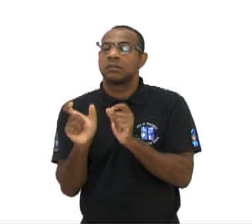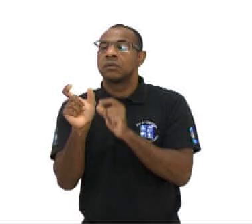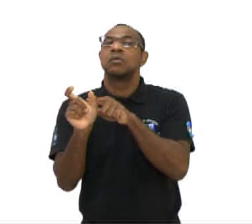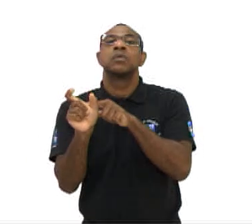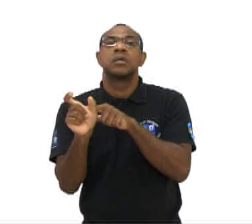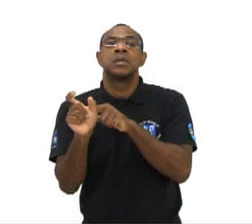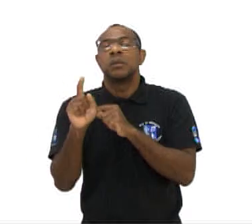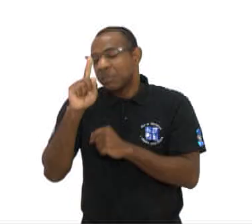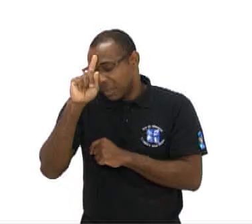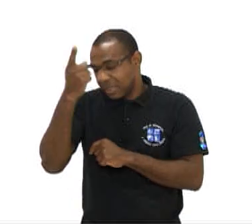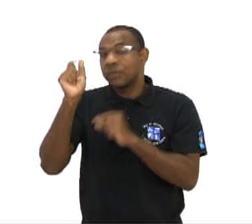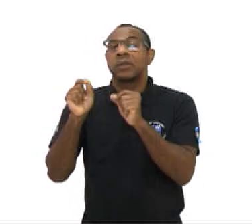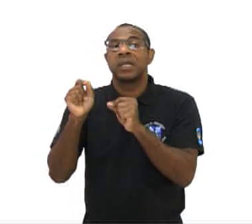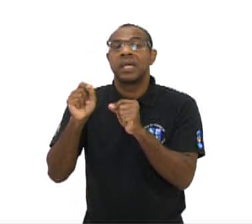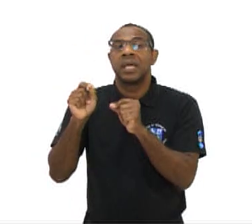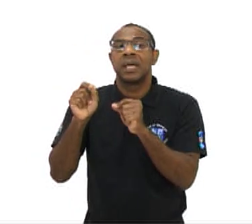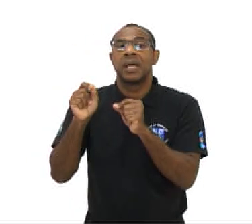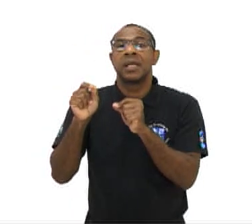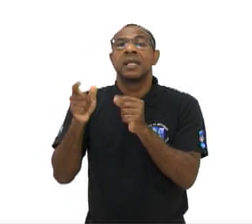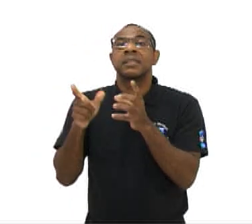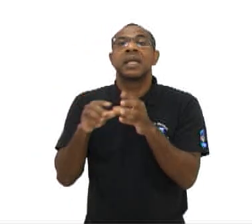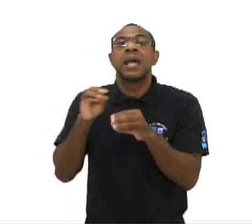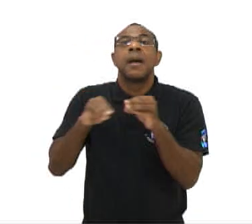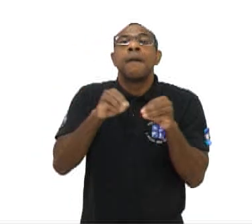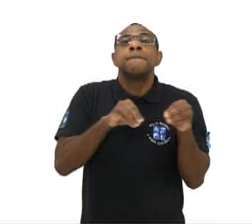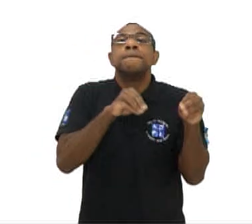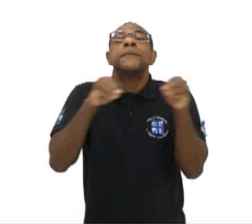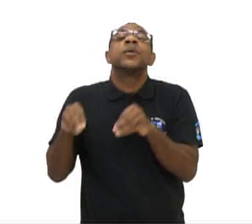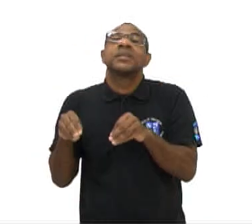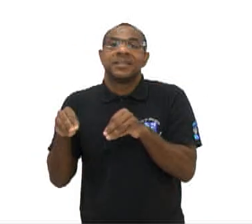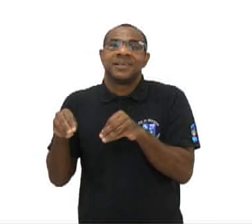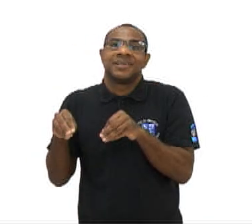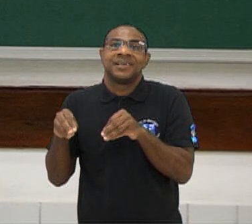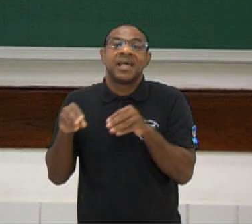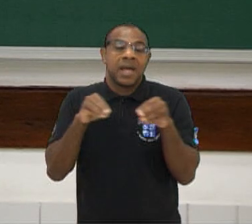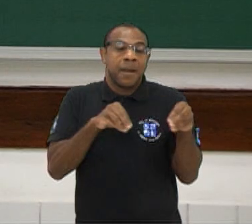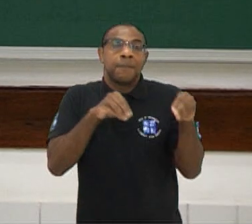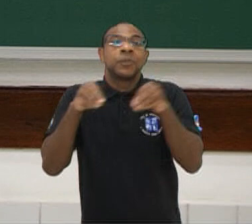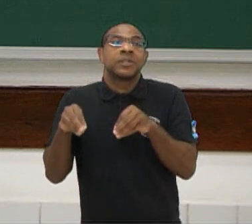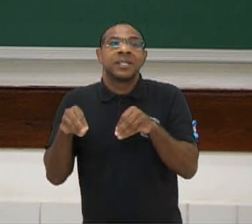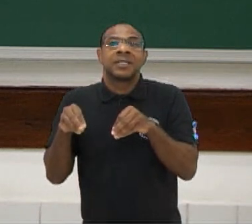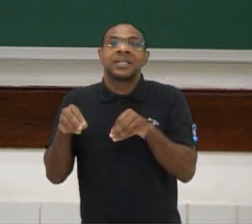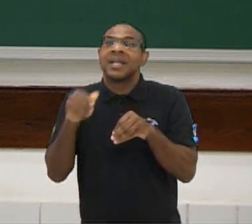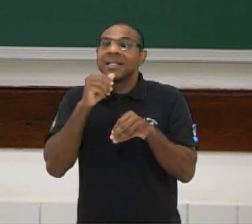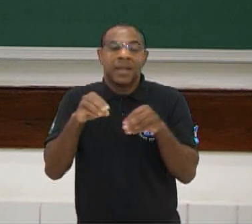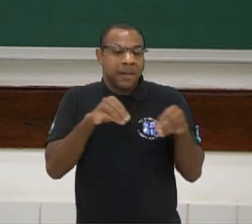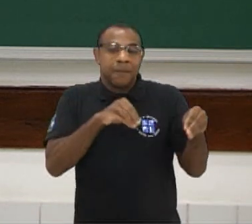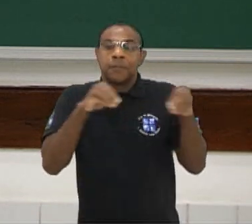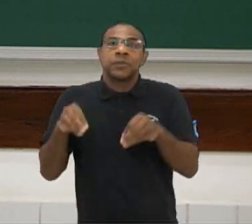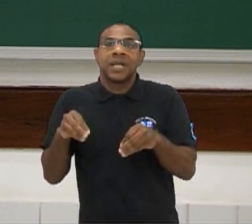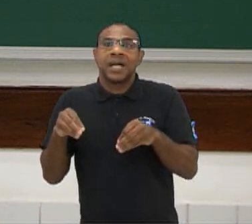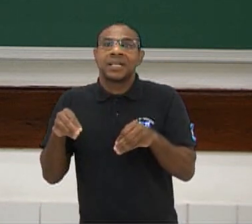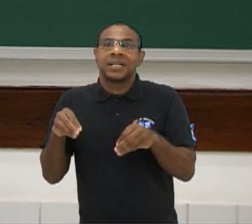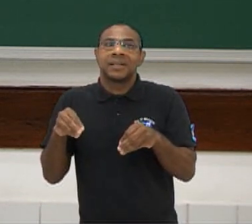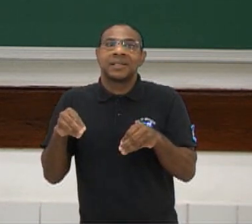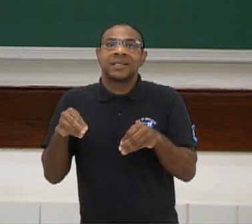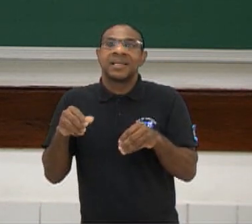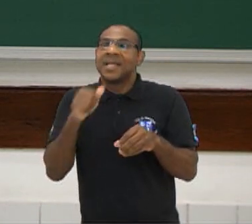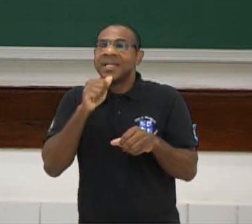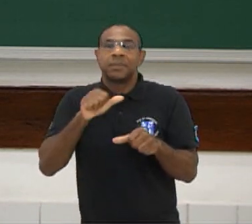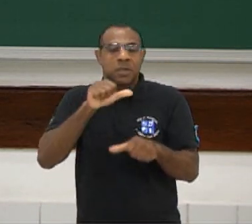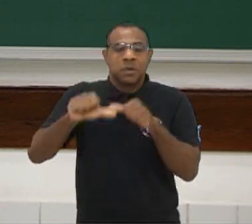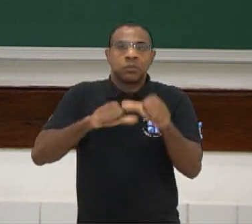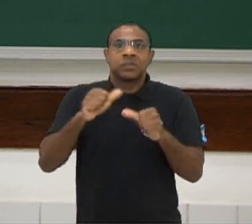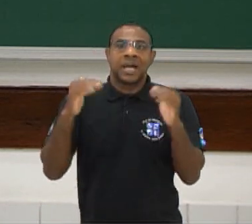regido uma ideia de mobília, pode acabar levando à mudança, levar a mudança de alguém para